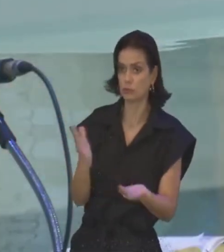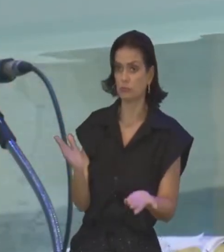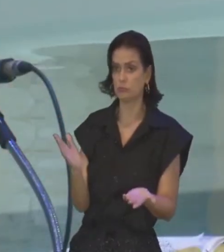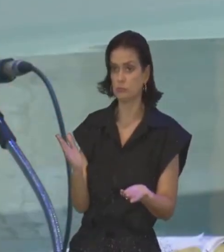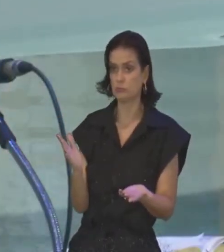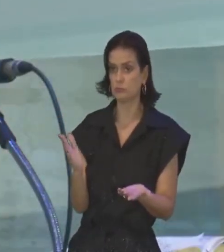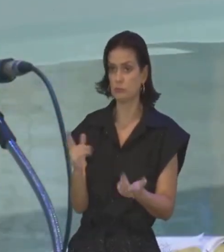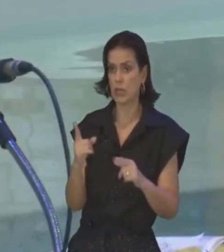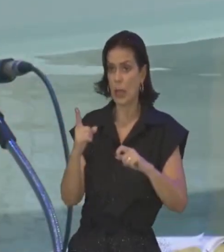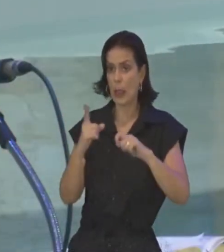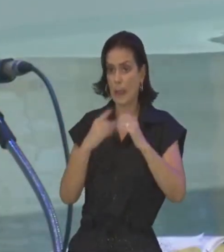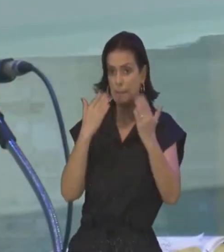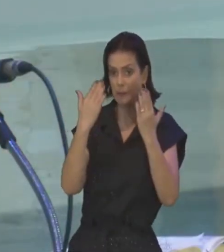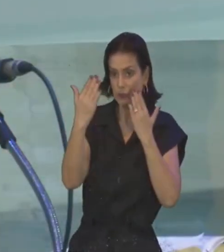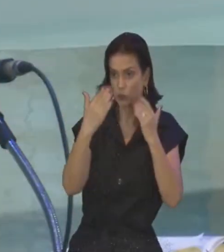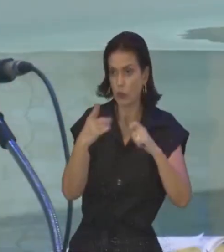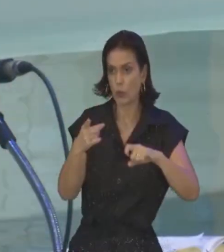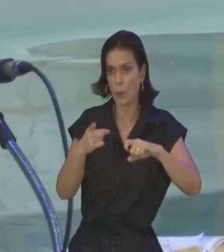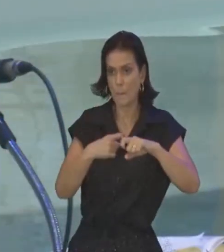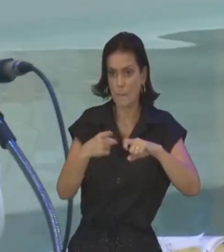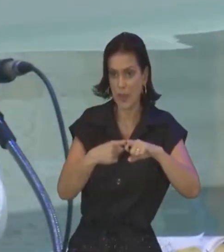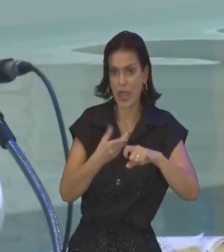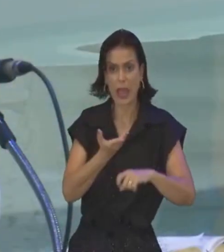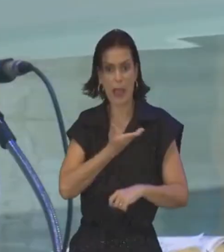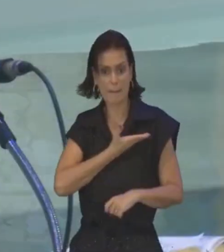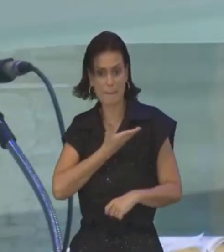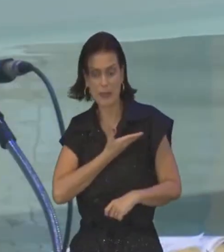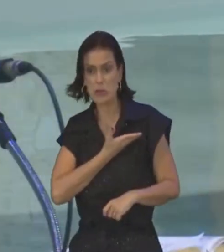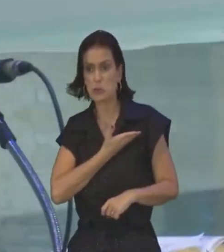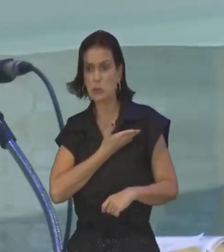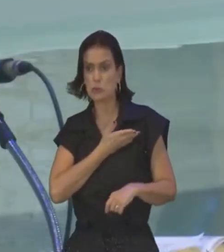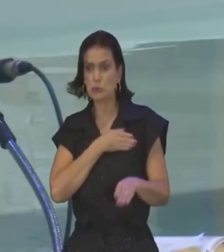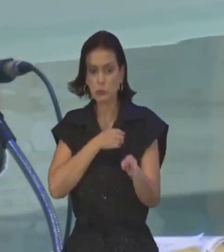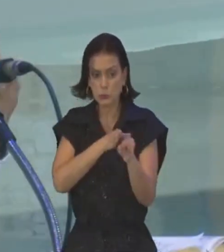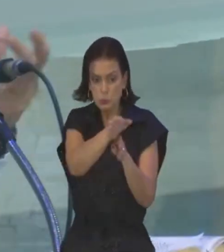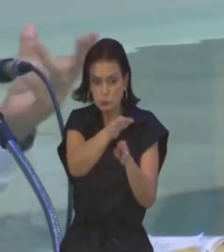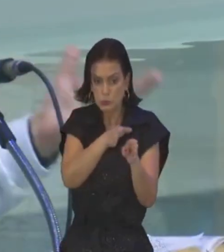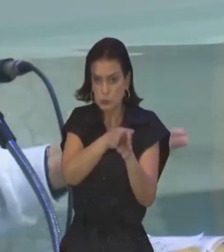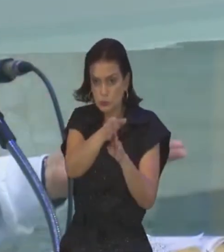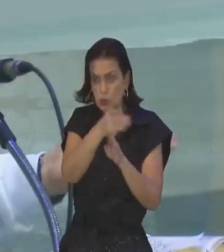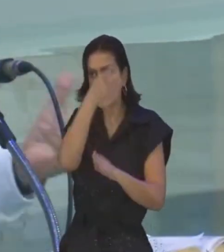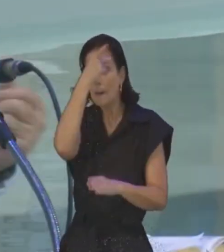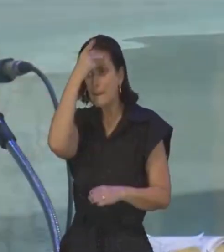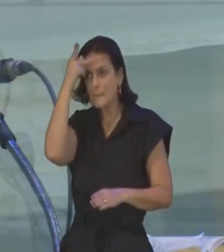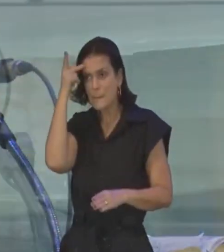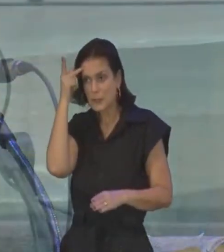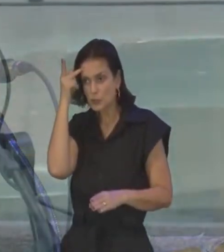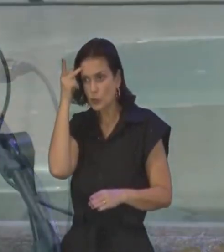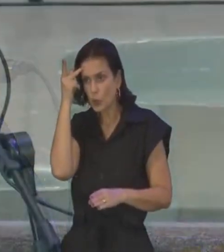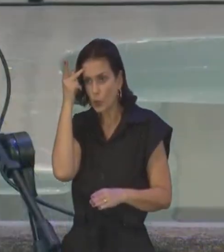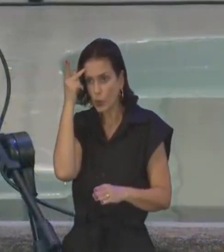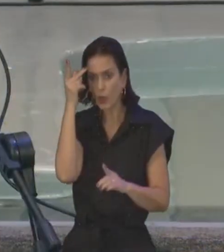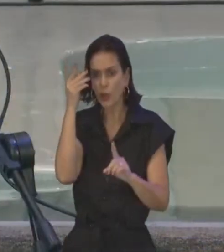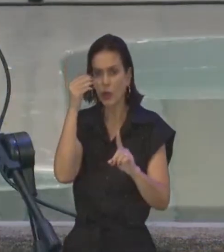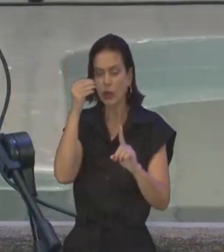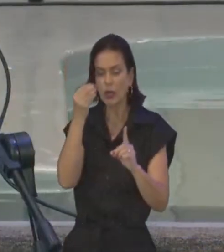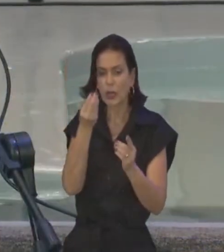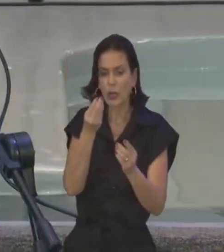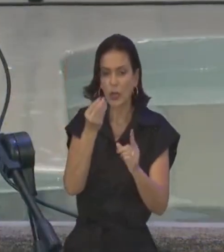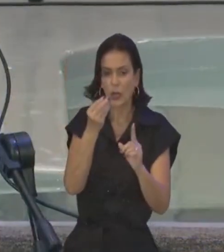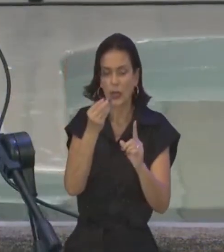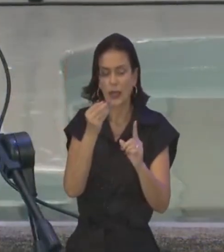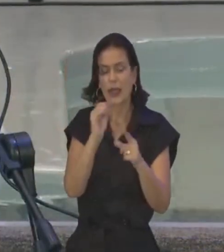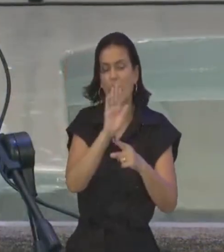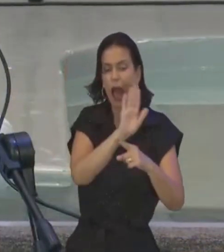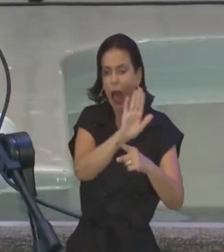Os psicólogos, os médicos, os nossos amigos, as pessoas que tratam da nossa saúde, elas existem para